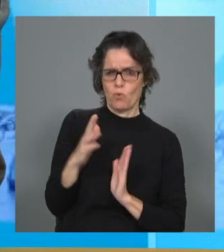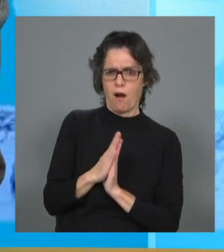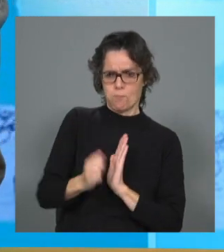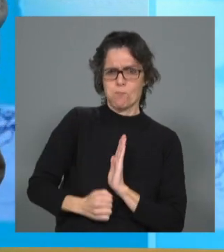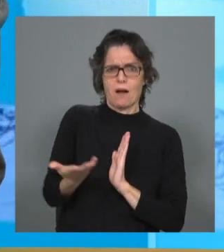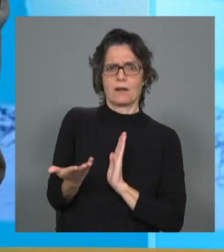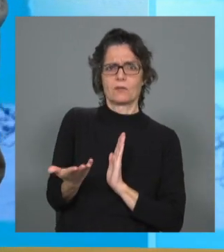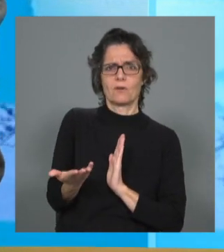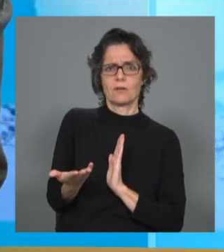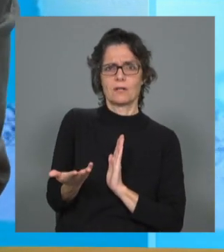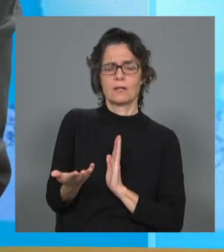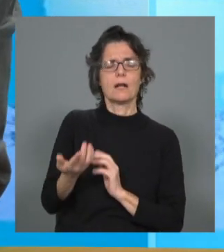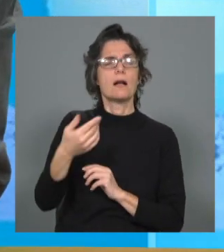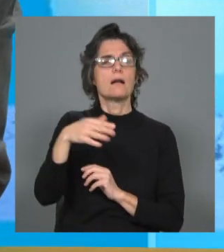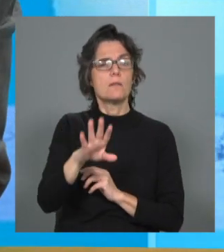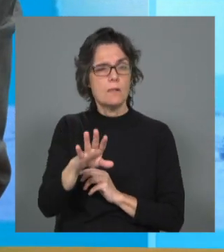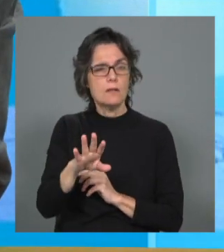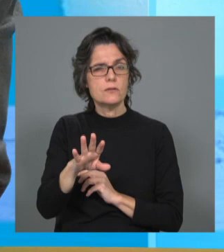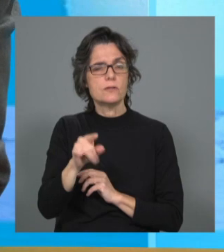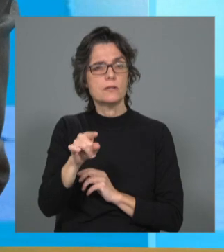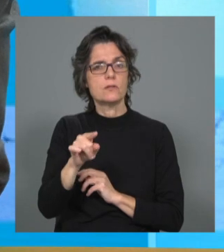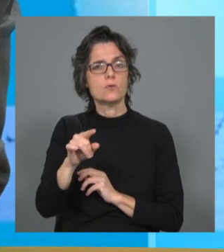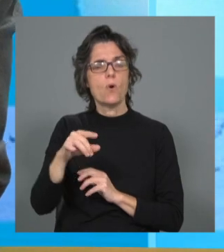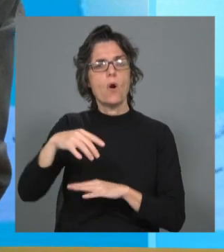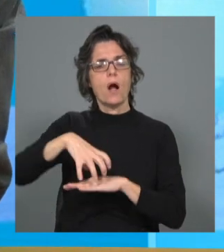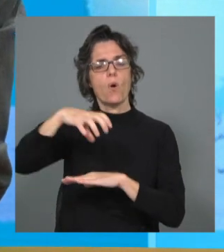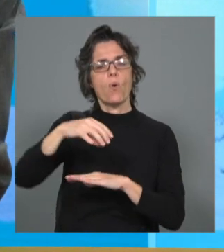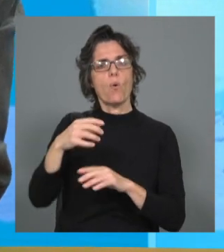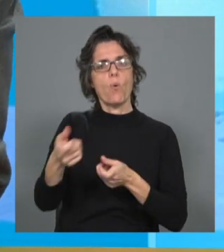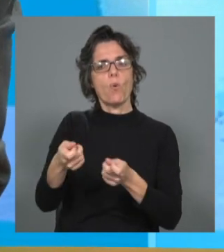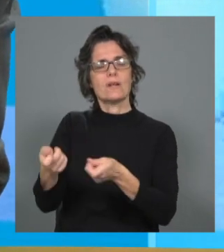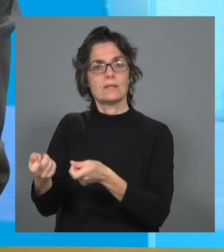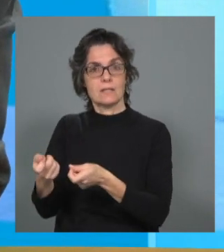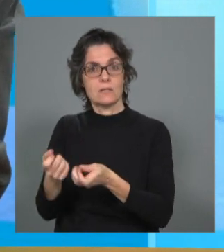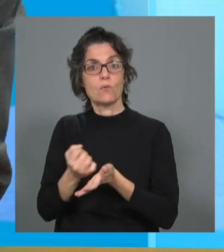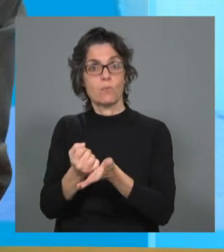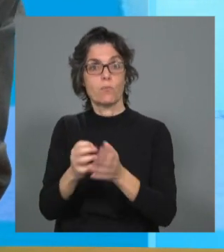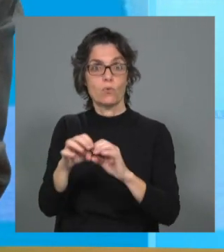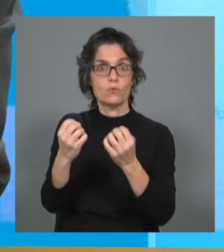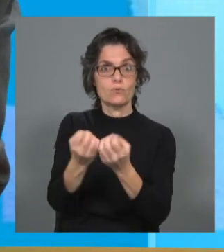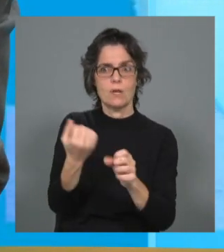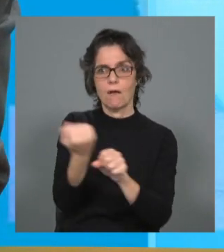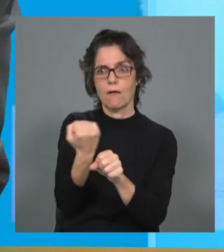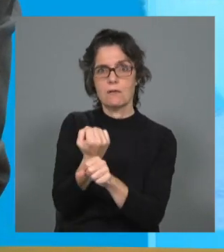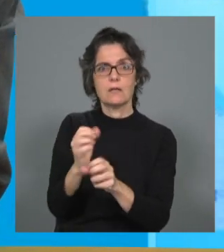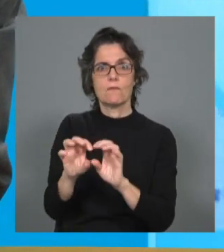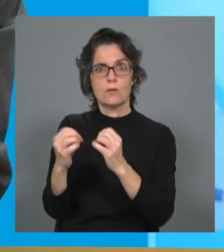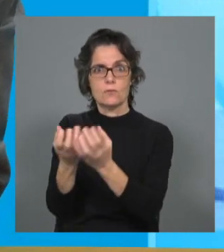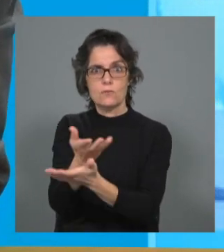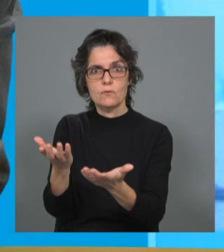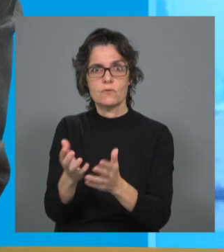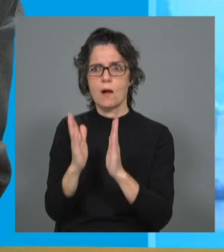lembrar isto, há uma miríade de organizações de assistência social, de serviço social,